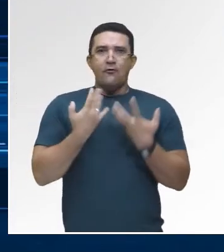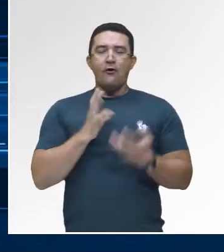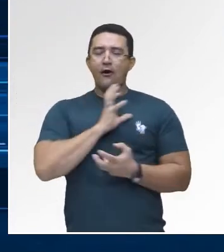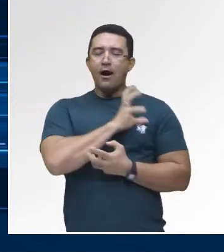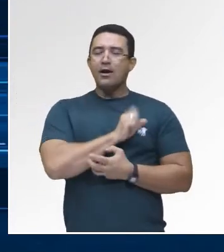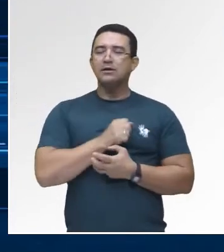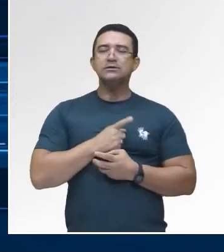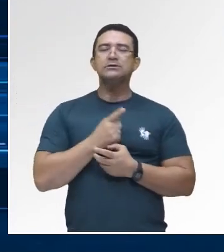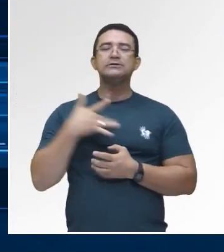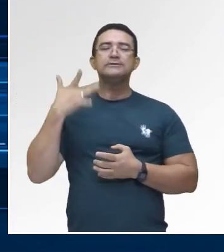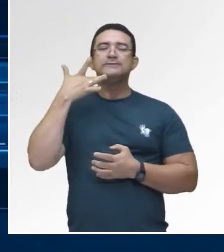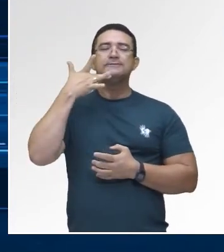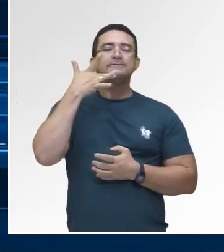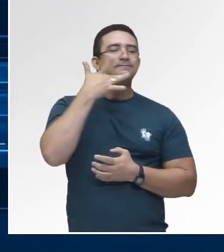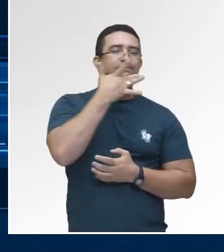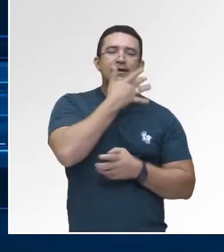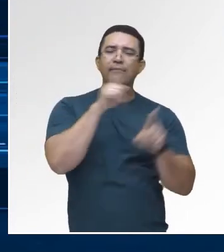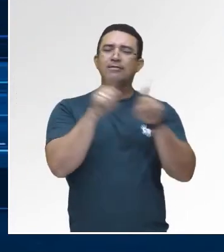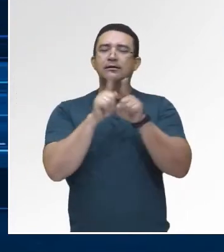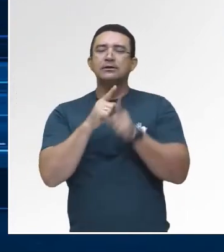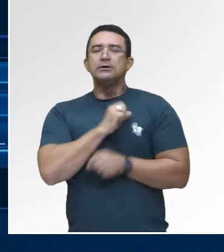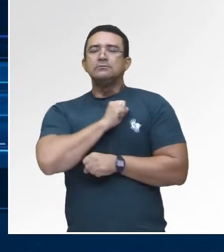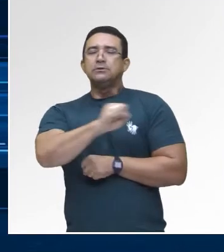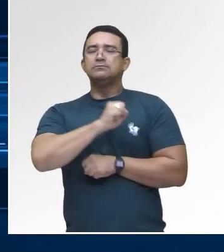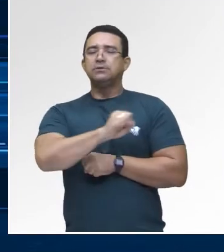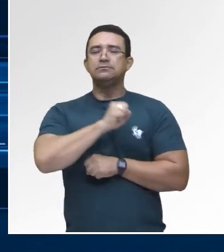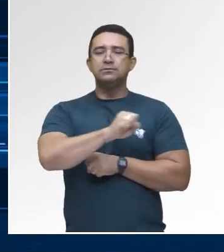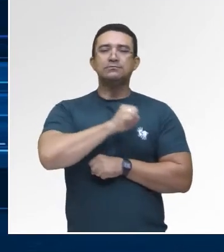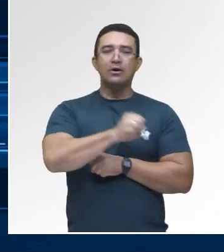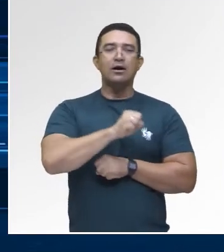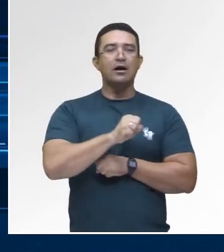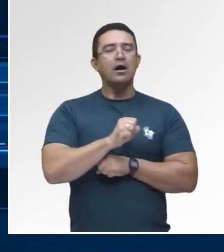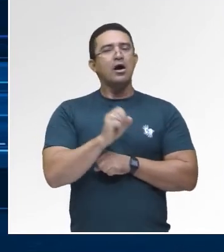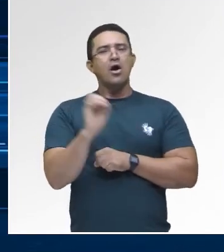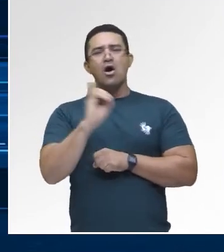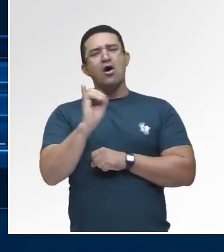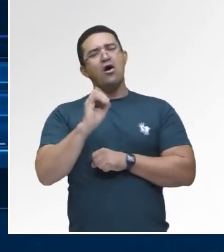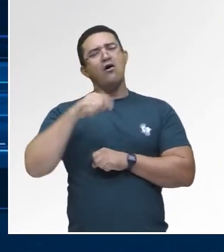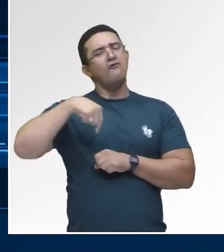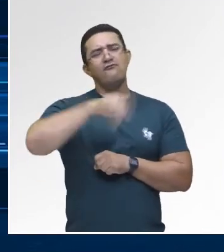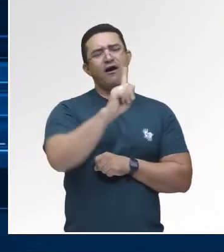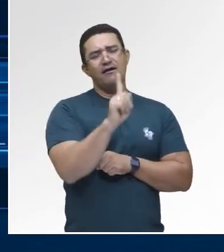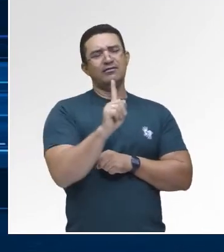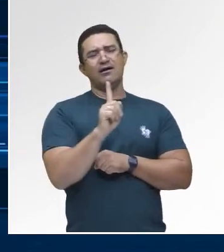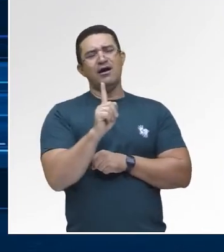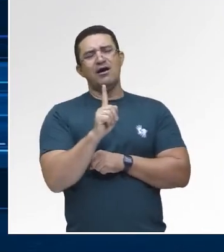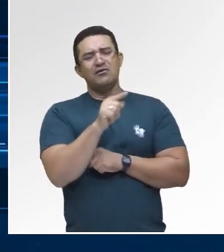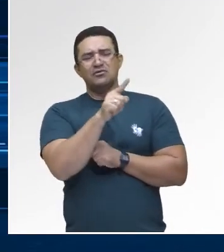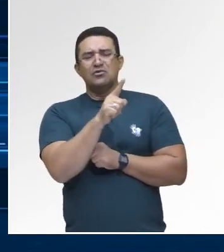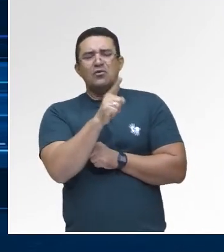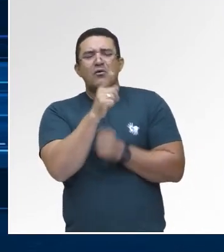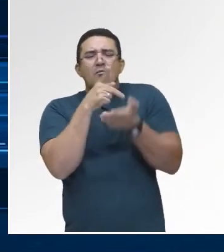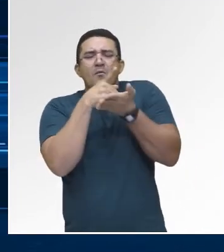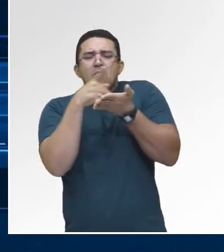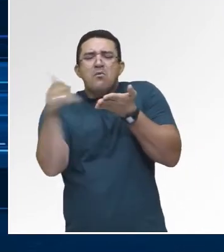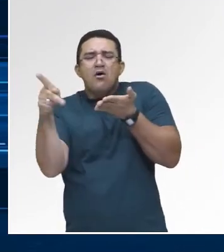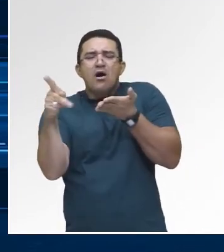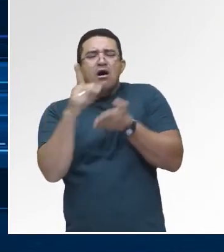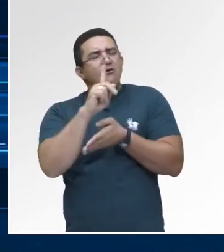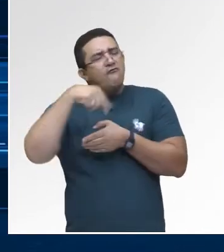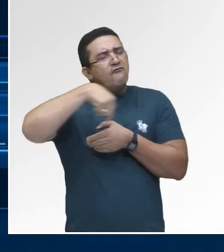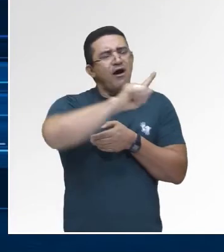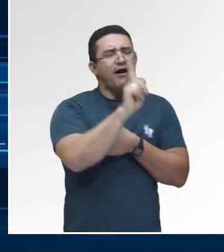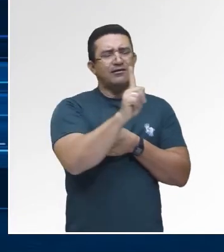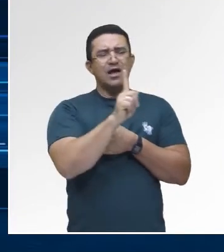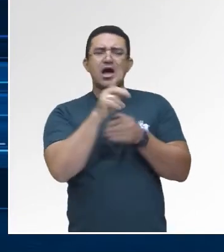delicioso, que primeiro nos faz palpitar. Oh, não vás, donzelinha inocente, não te vais a